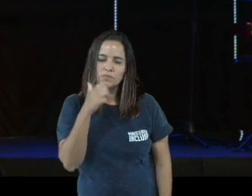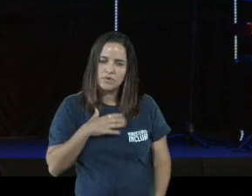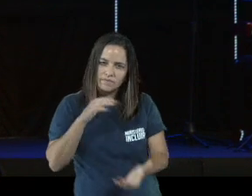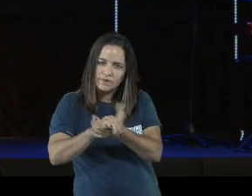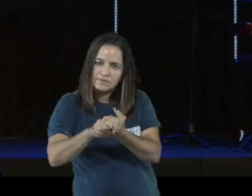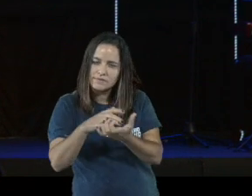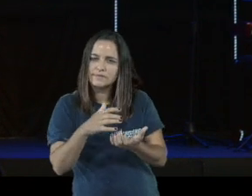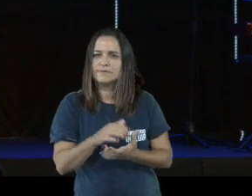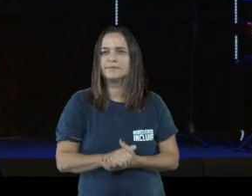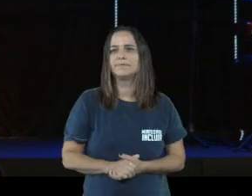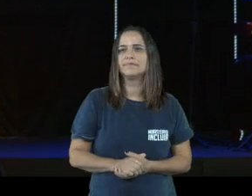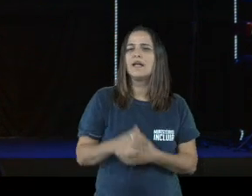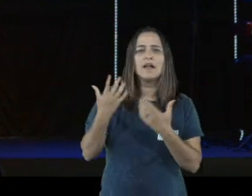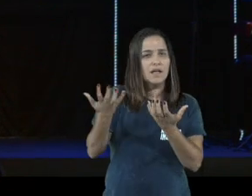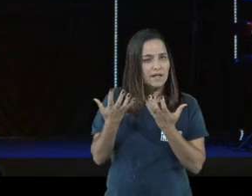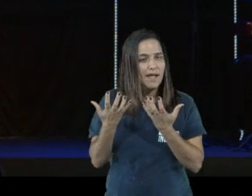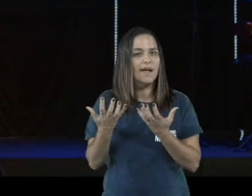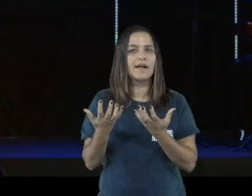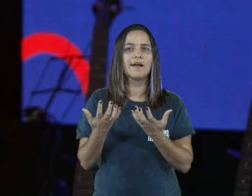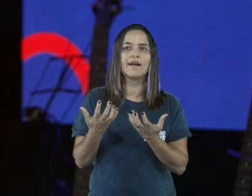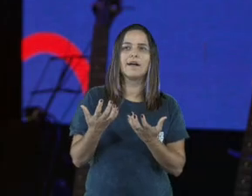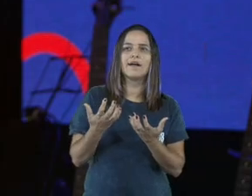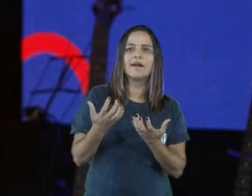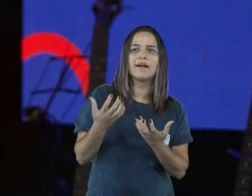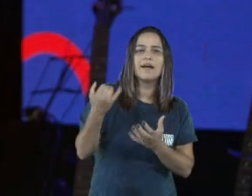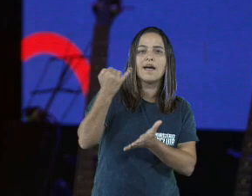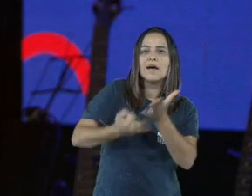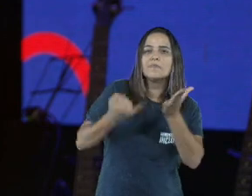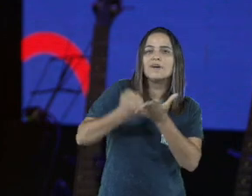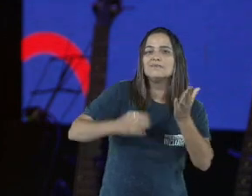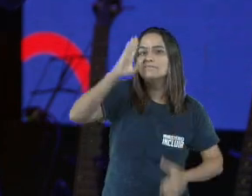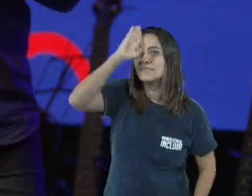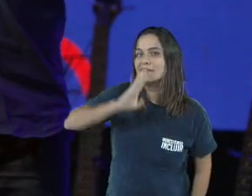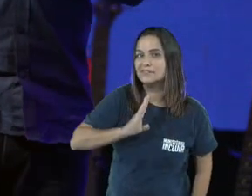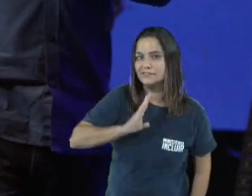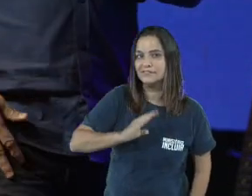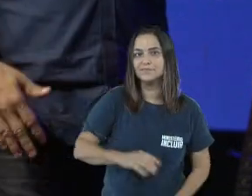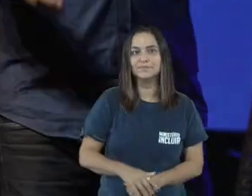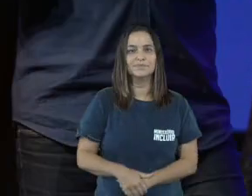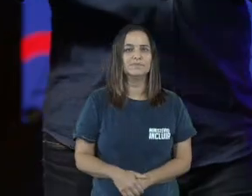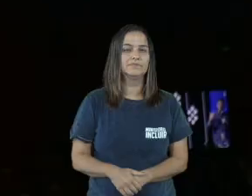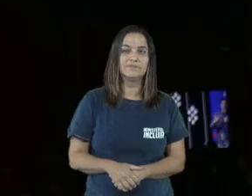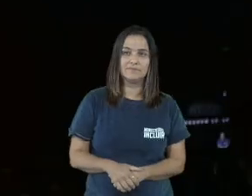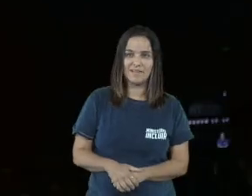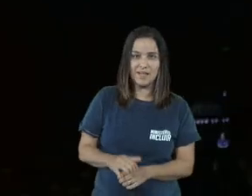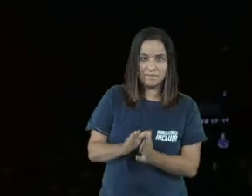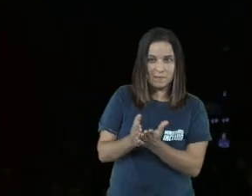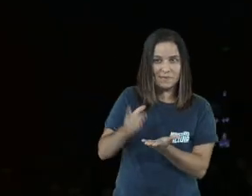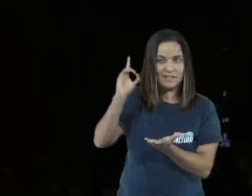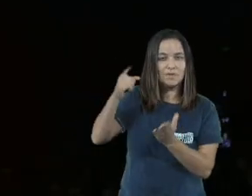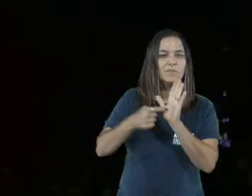amanhã recompensa tá em primeira Coríntios 15 58 X meus amados irmãos sede firmes e constantes sabendo que o vosso